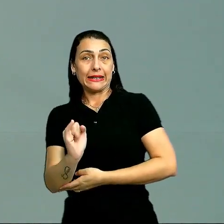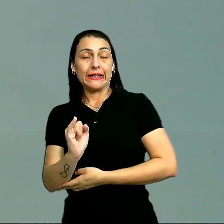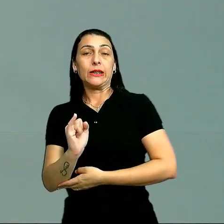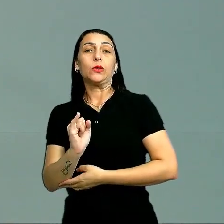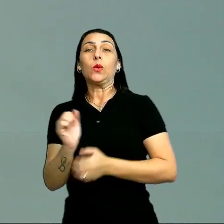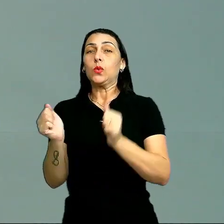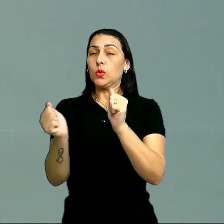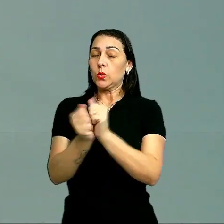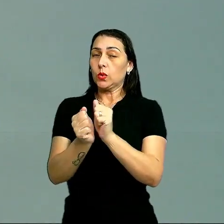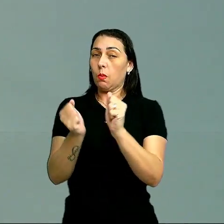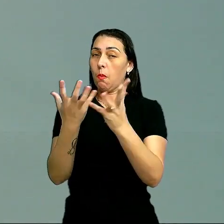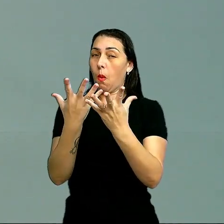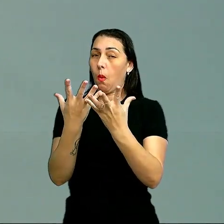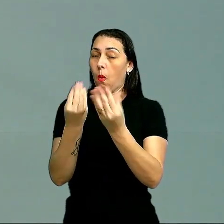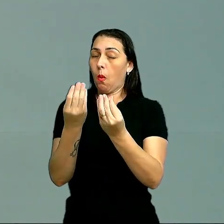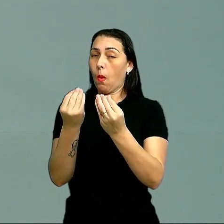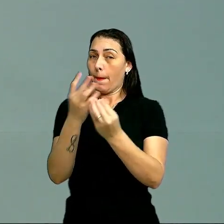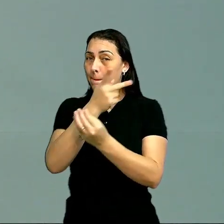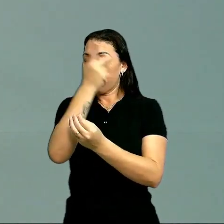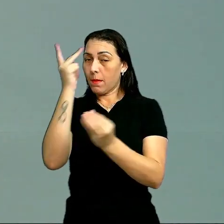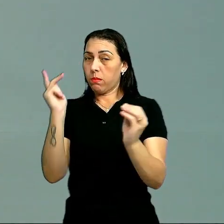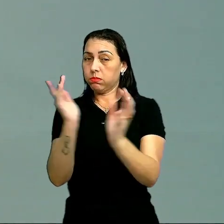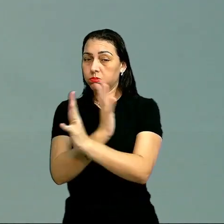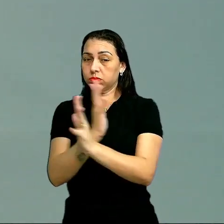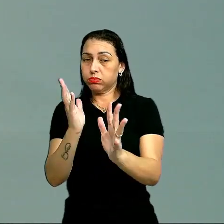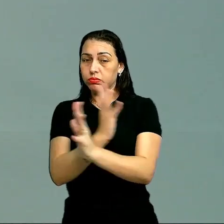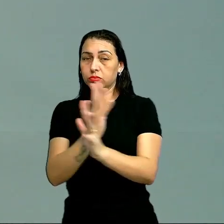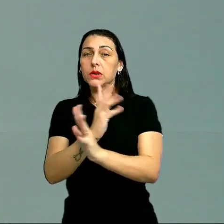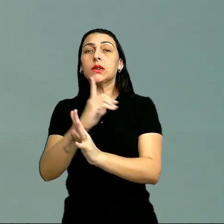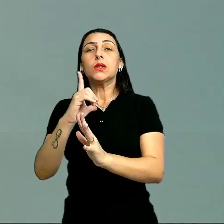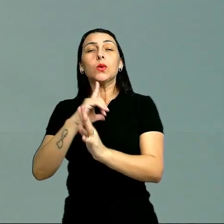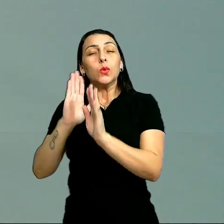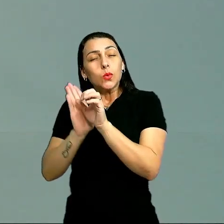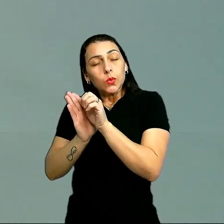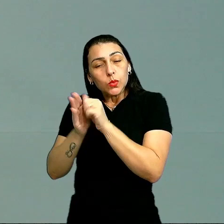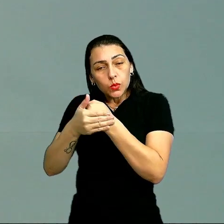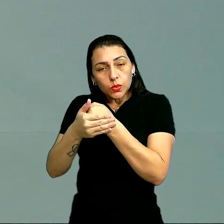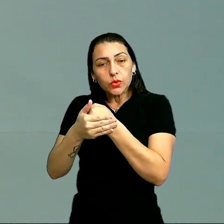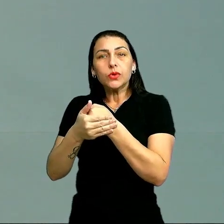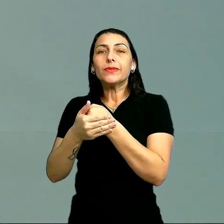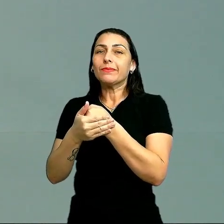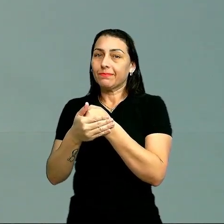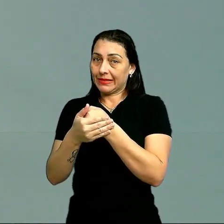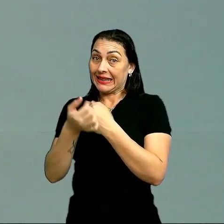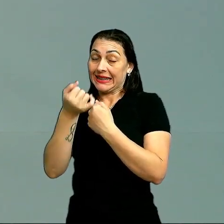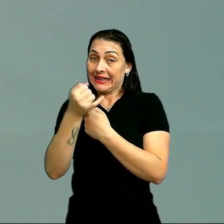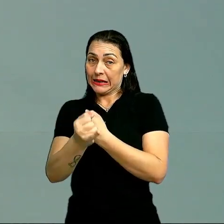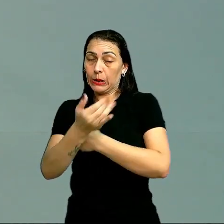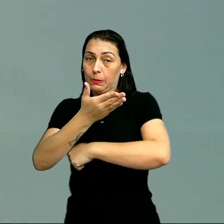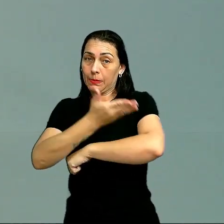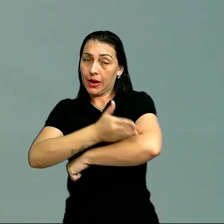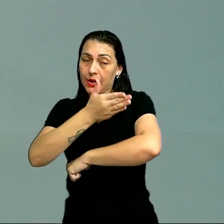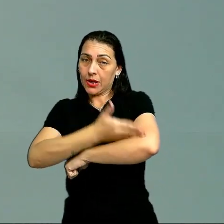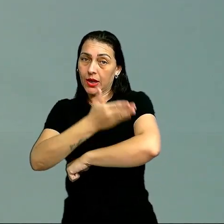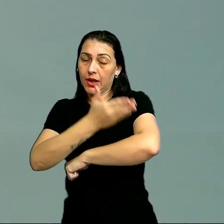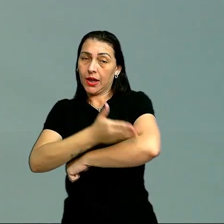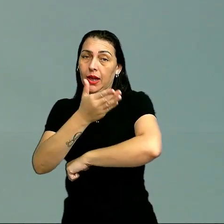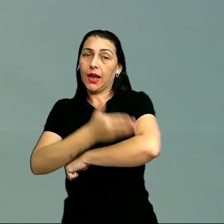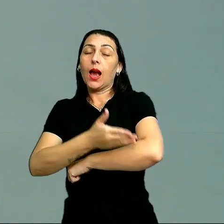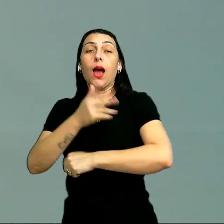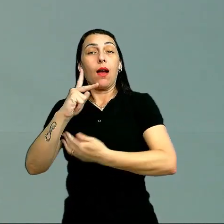no meio de uma multidão de pessoas, querendo ou não, eu estou escondido. Então, assim, se eu praticar um ato que